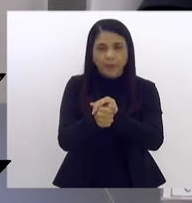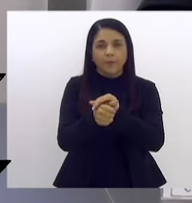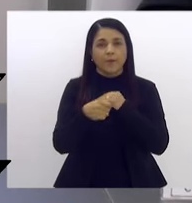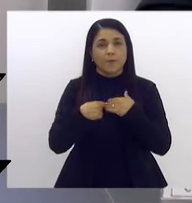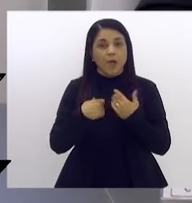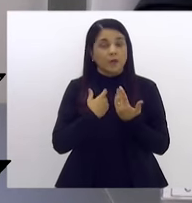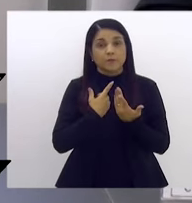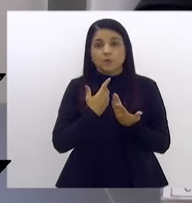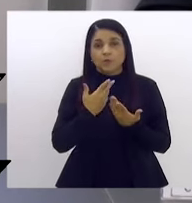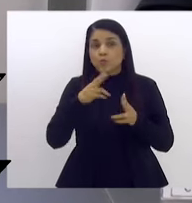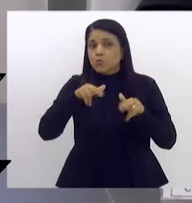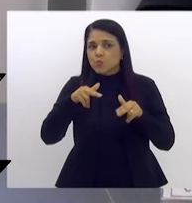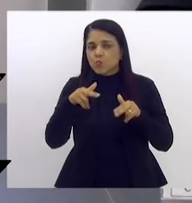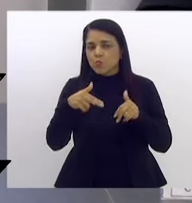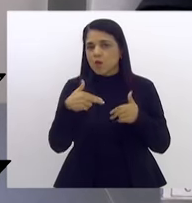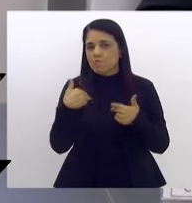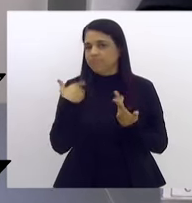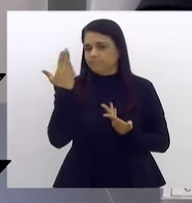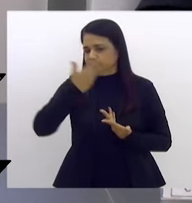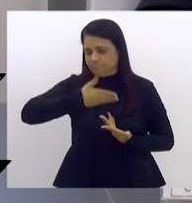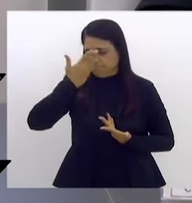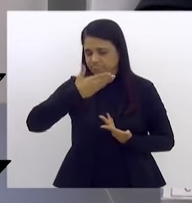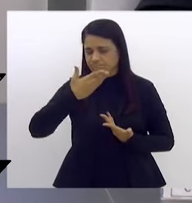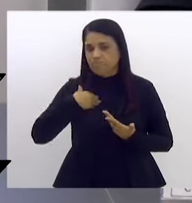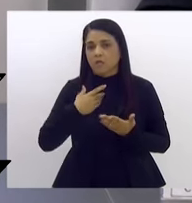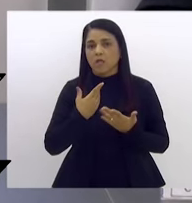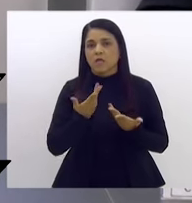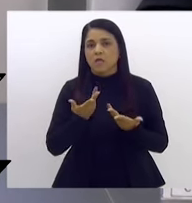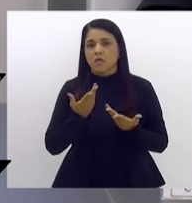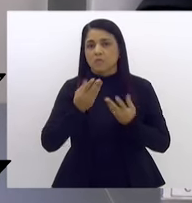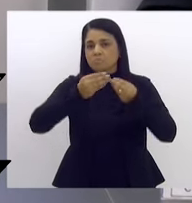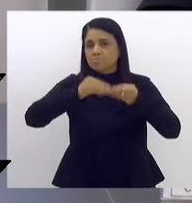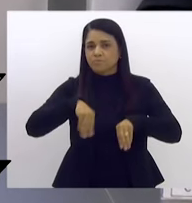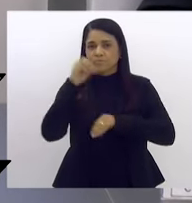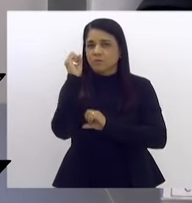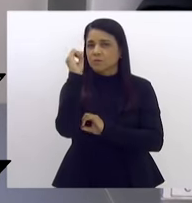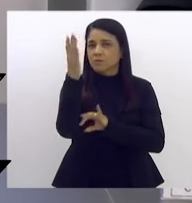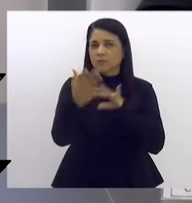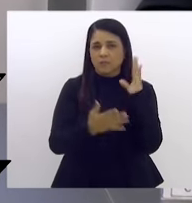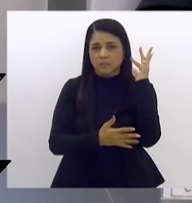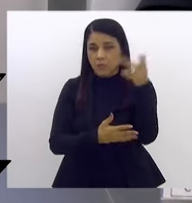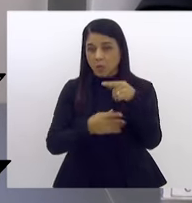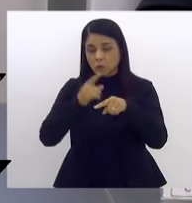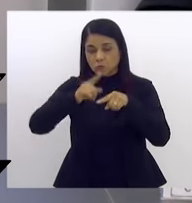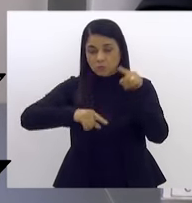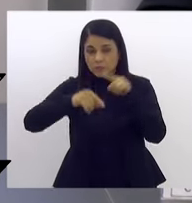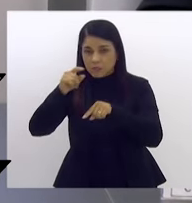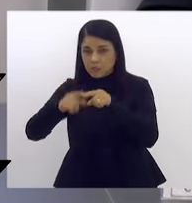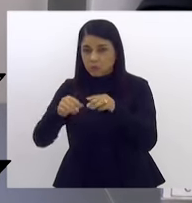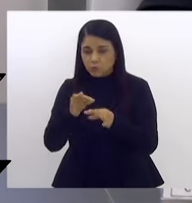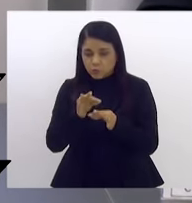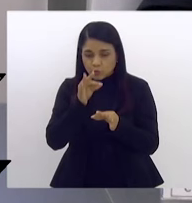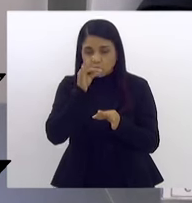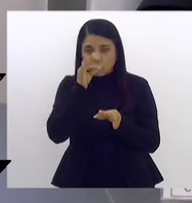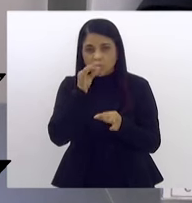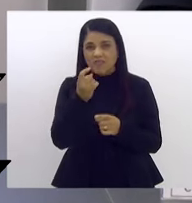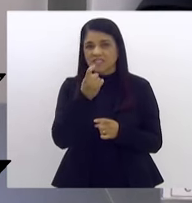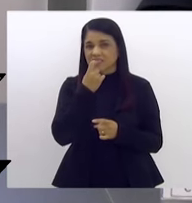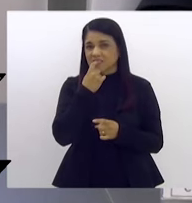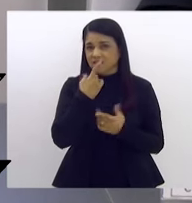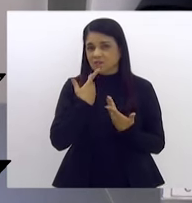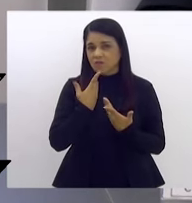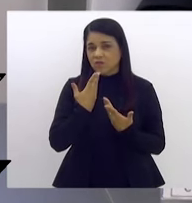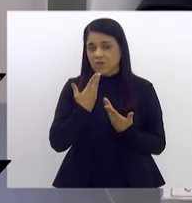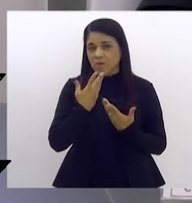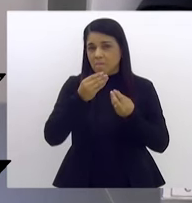estudo por exemplo do dano ambiental que o outro tipo de material em detrimento dos Canudos plásticos pode causar ao meio ambiente também